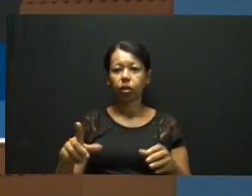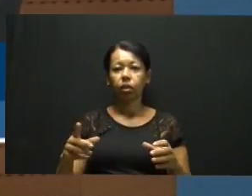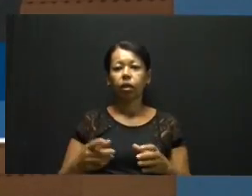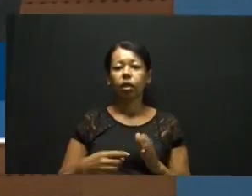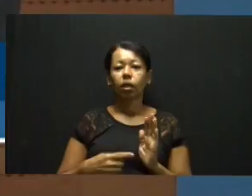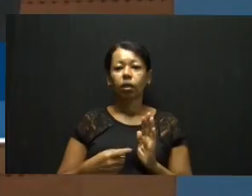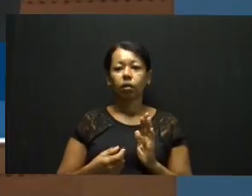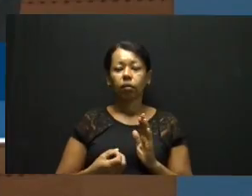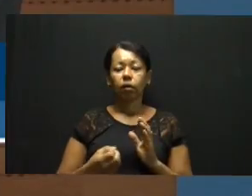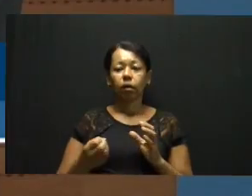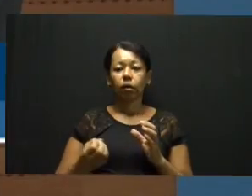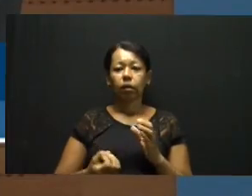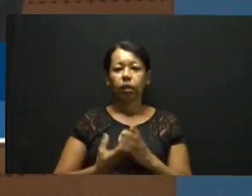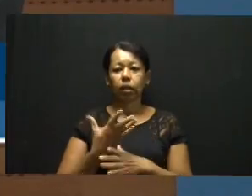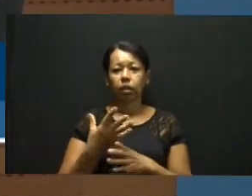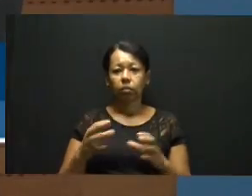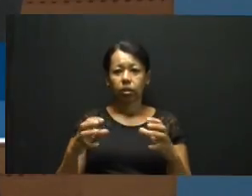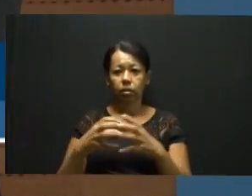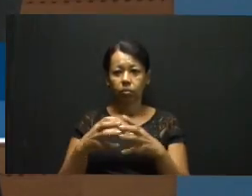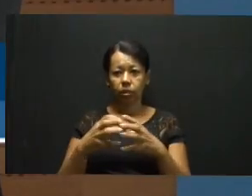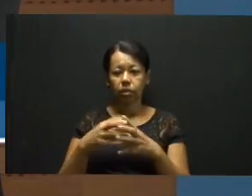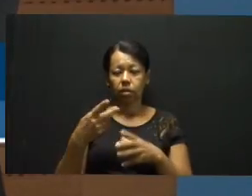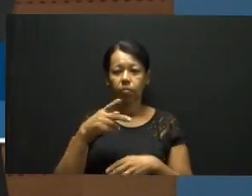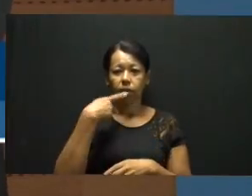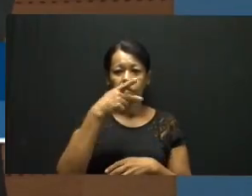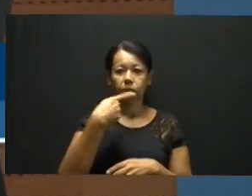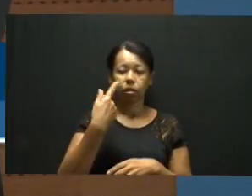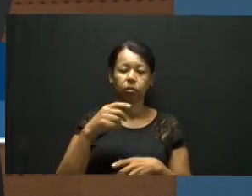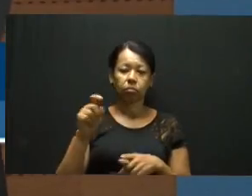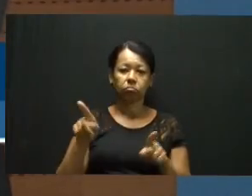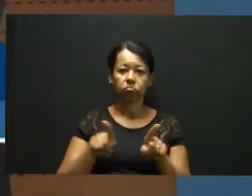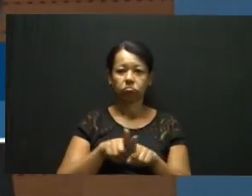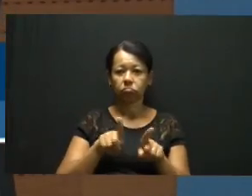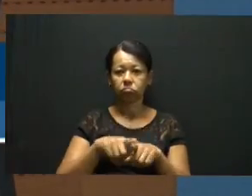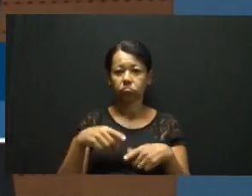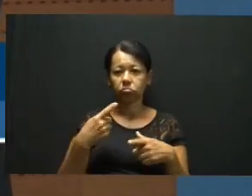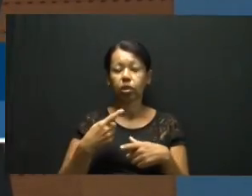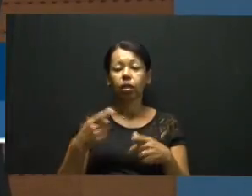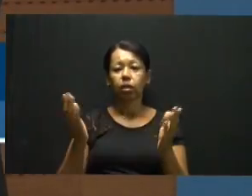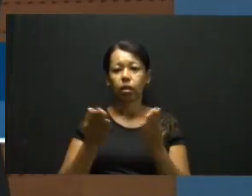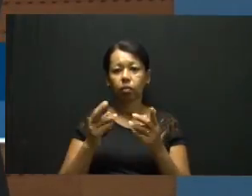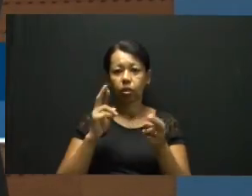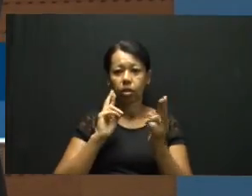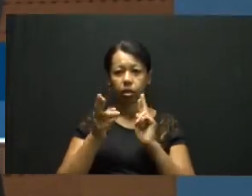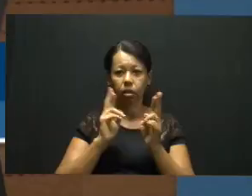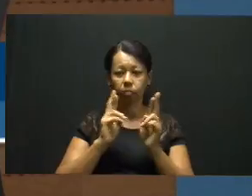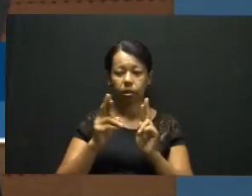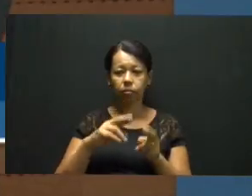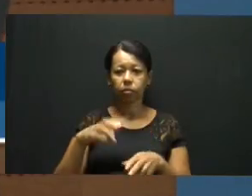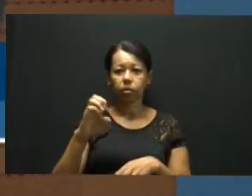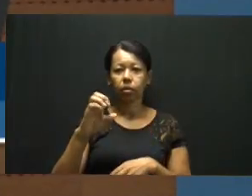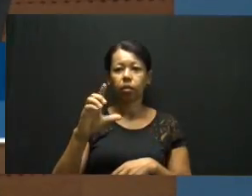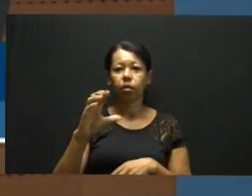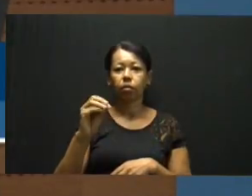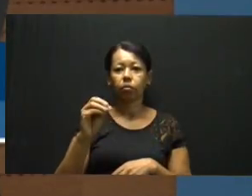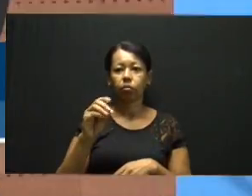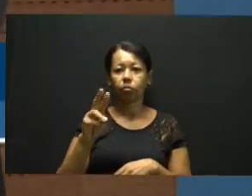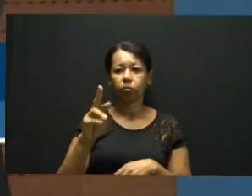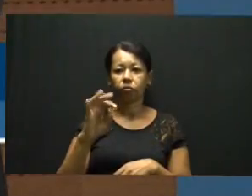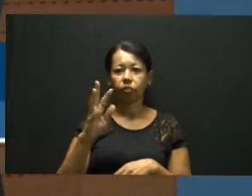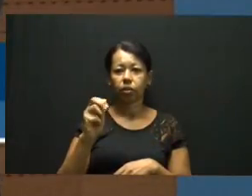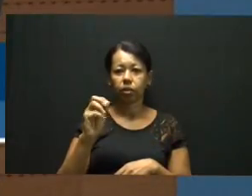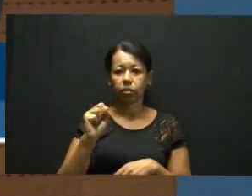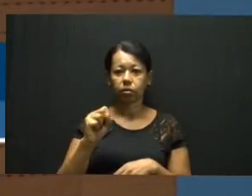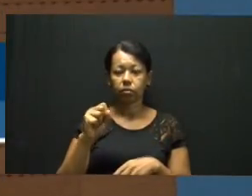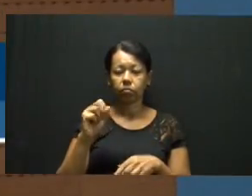essa comissão para tratarmos desse assunto e agora cobrarmos da Ecovias que ela possa estar fazendo a sua parte.